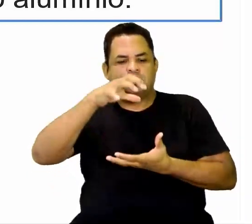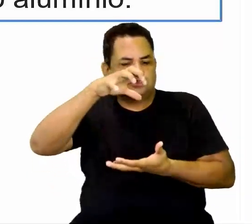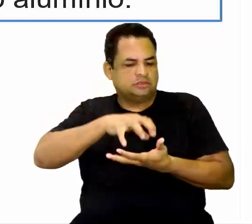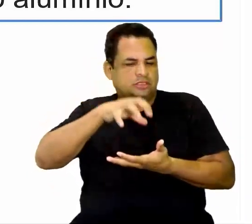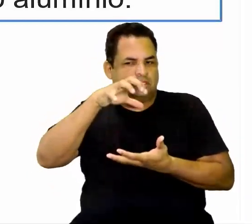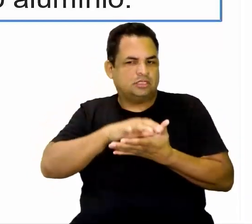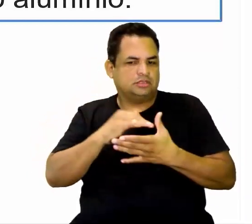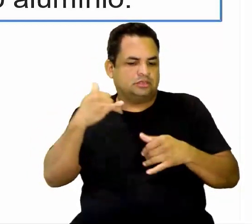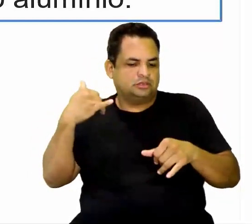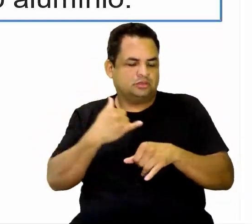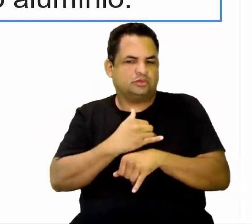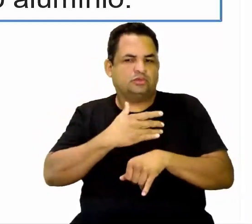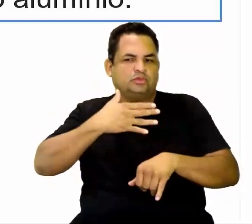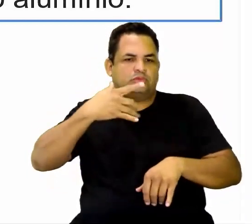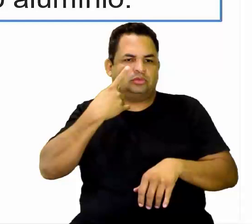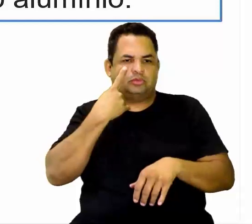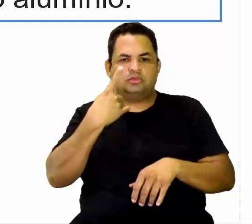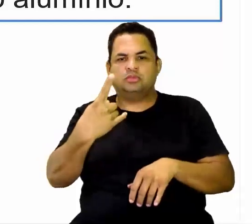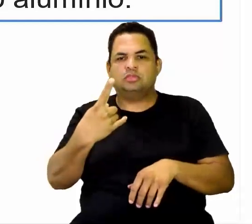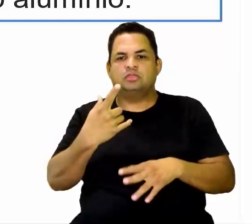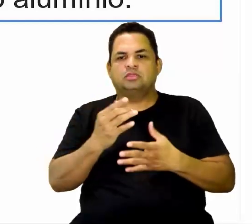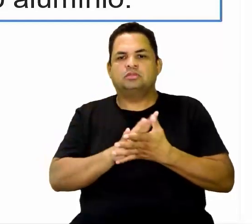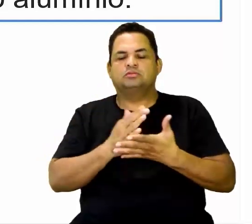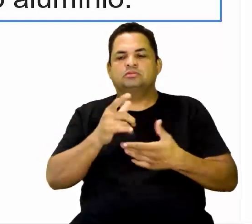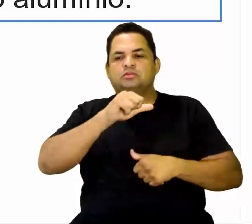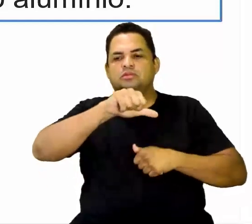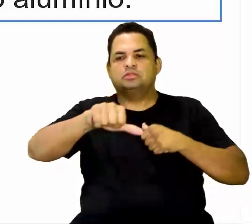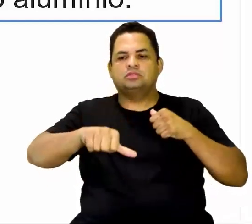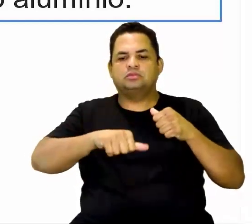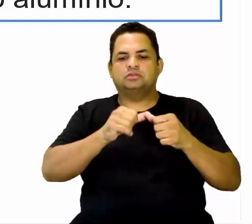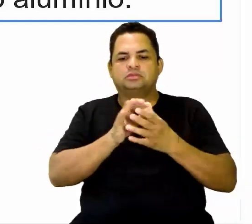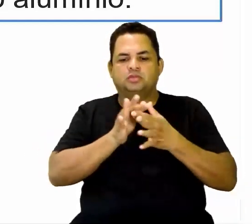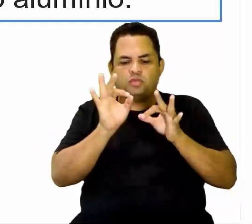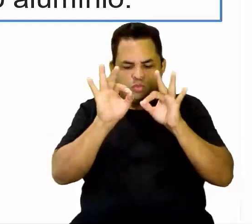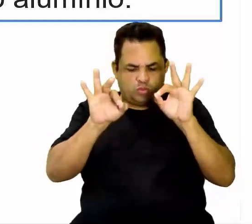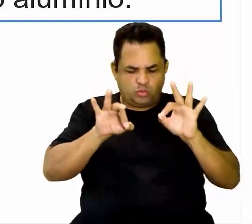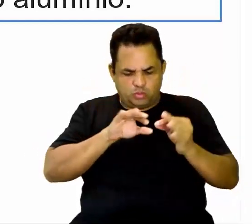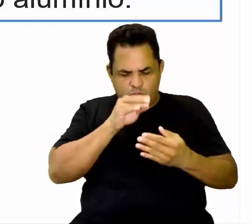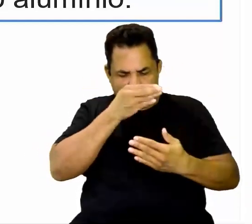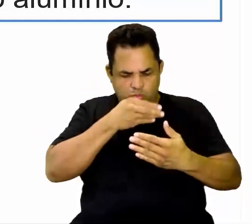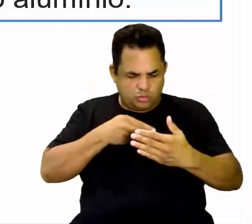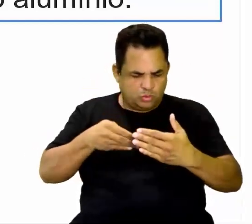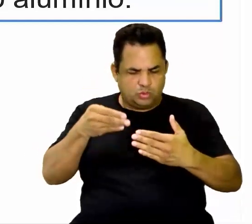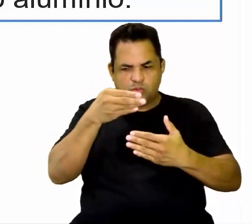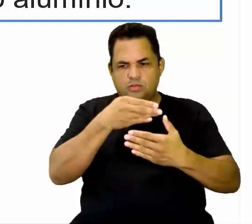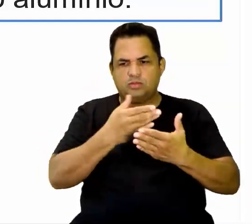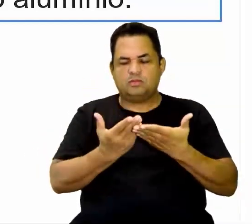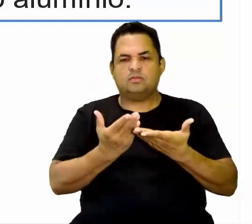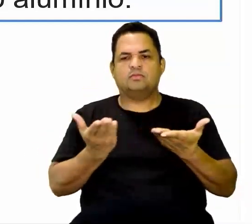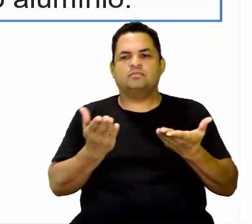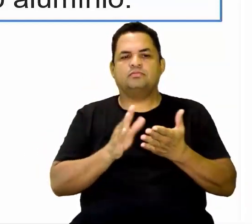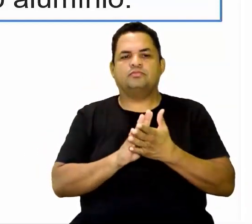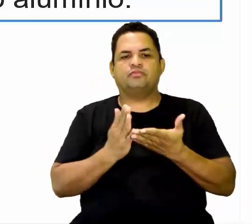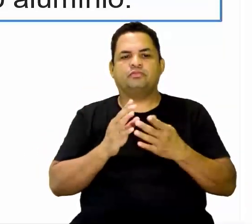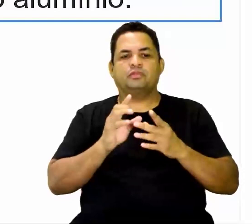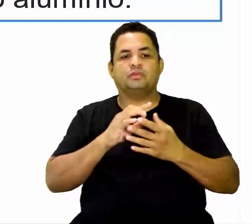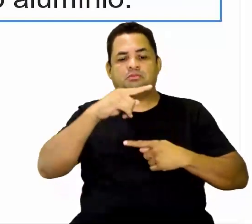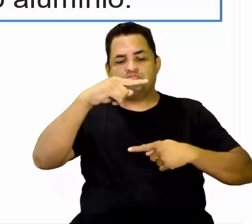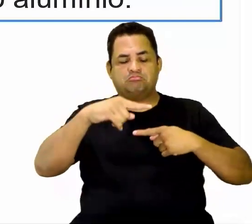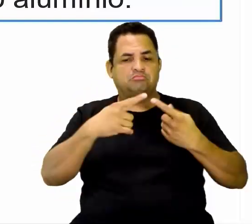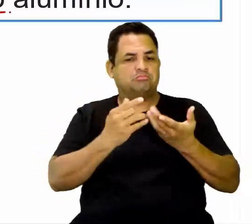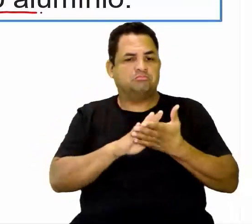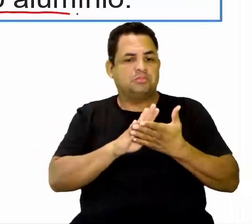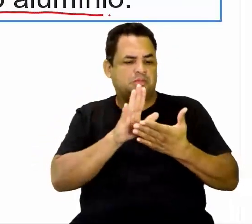alumínio, observa-se que houve uma transformação na sua forma e no tamanho e na